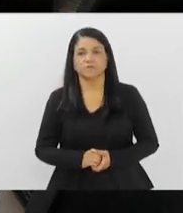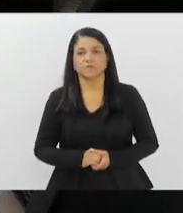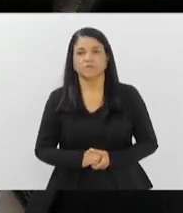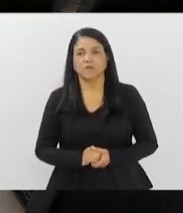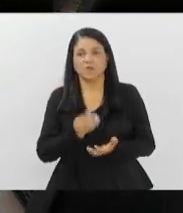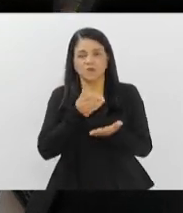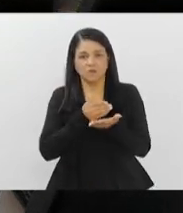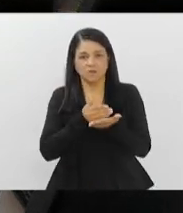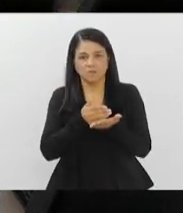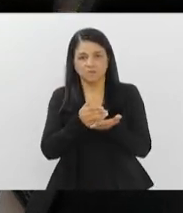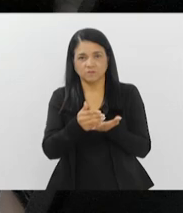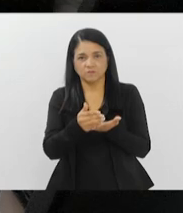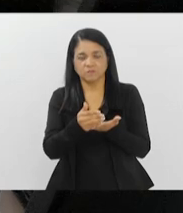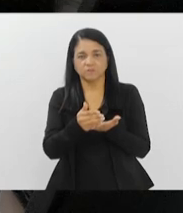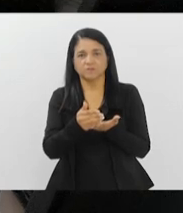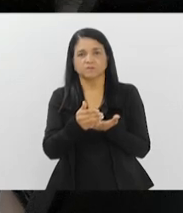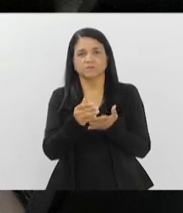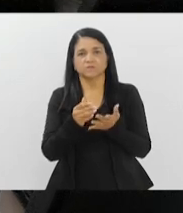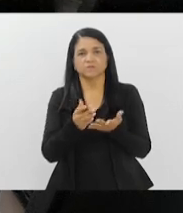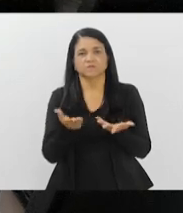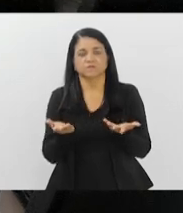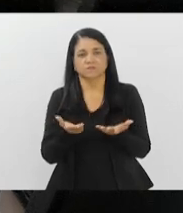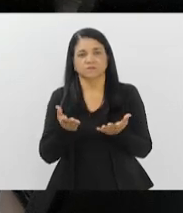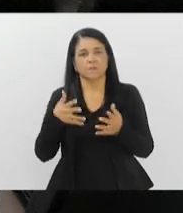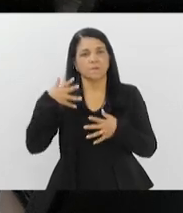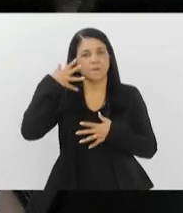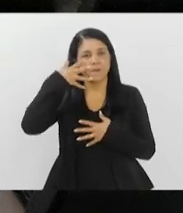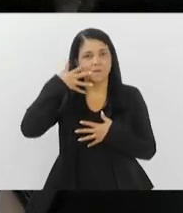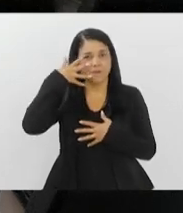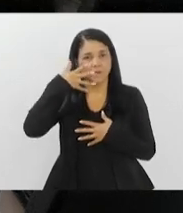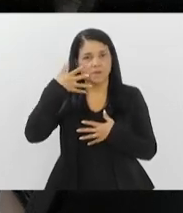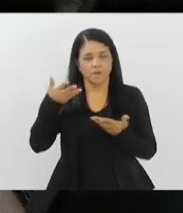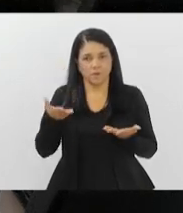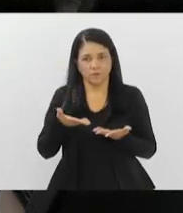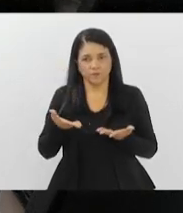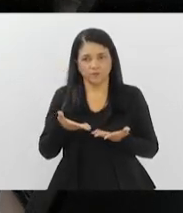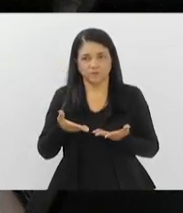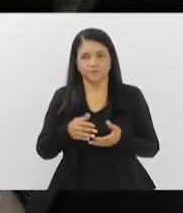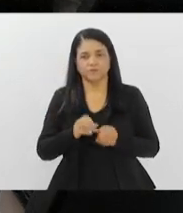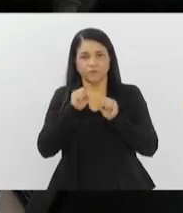Vamos dar início ao nosso evento de hoje.